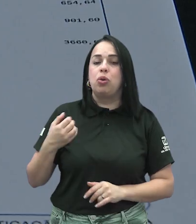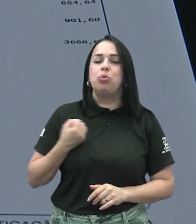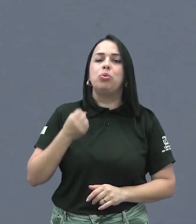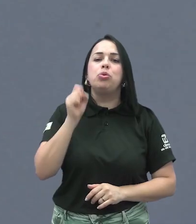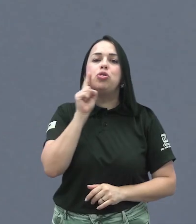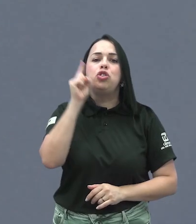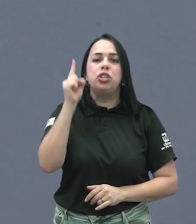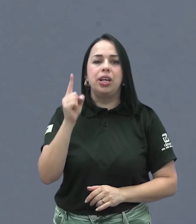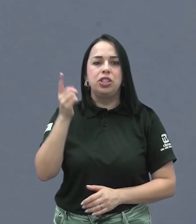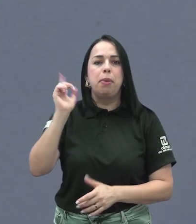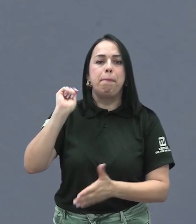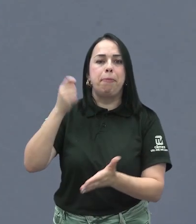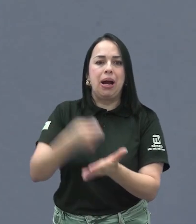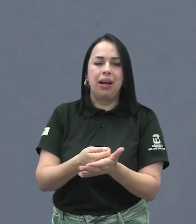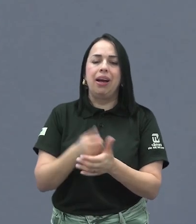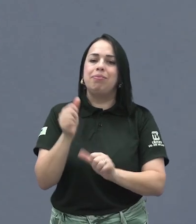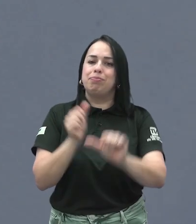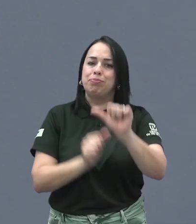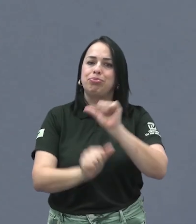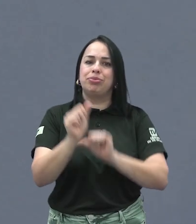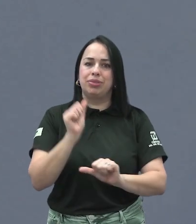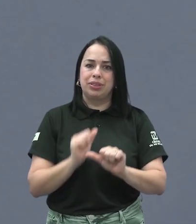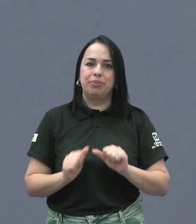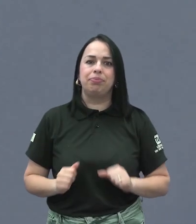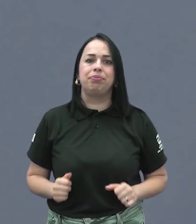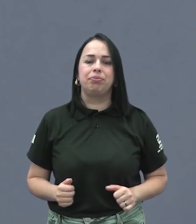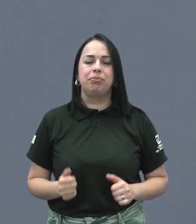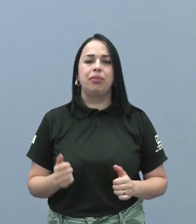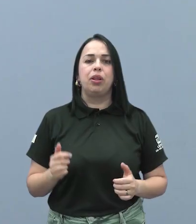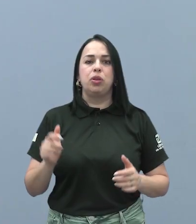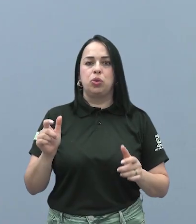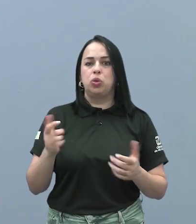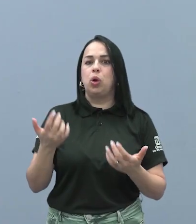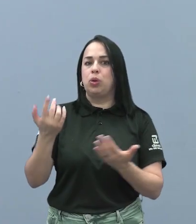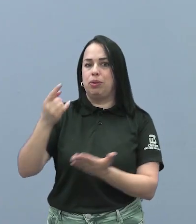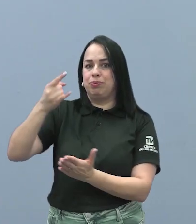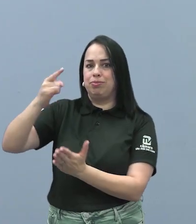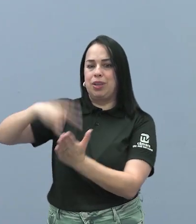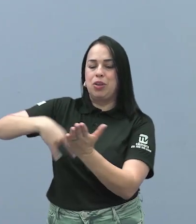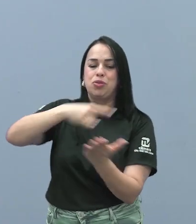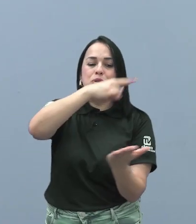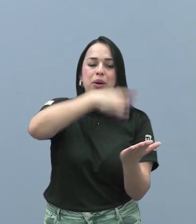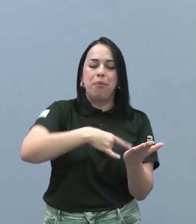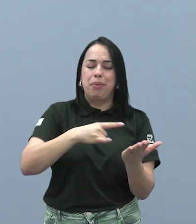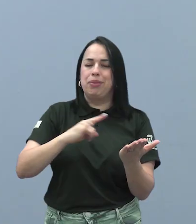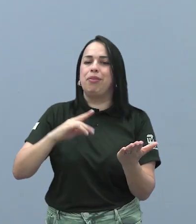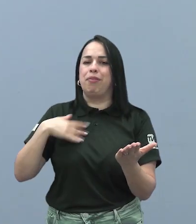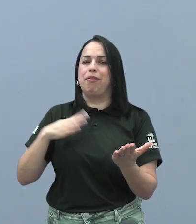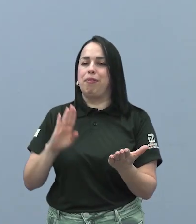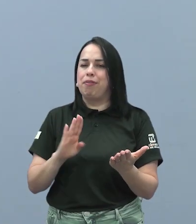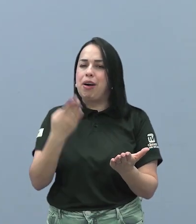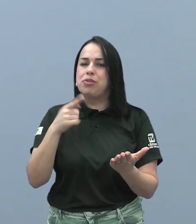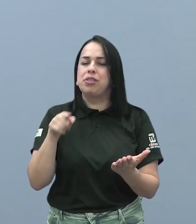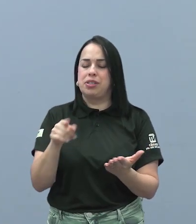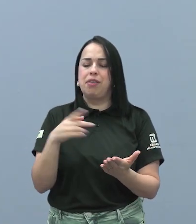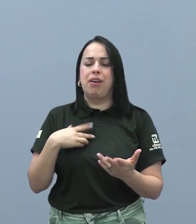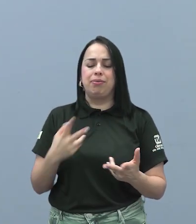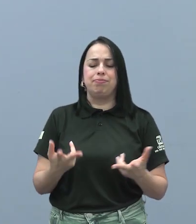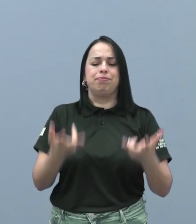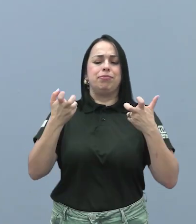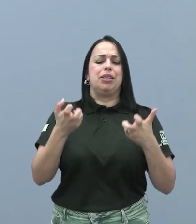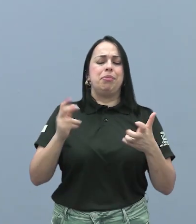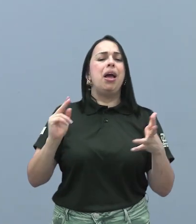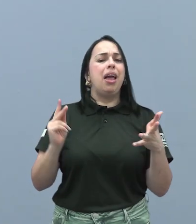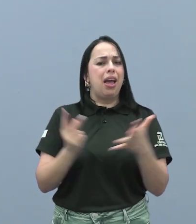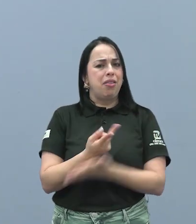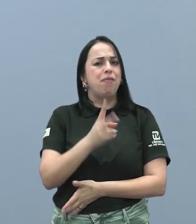o vencimento e as informações de pagamento se destoam. Todo boleto falso, com certeza você vai encontrar algum erro, seja de